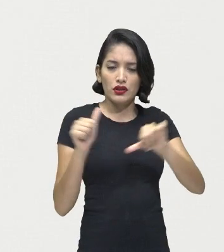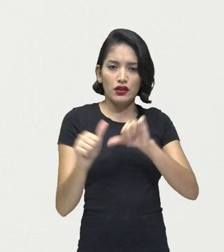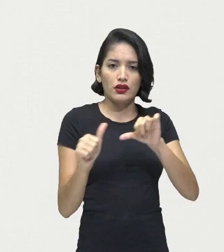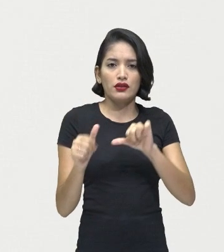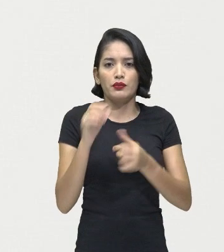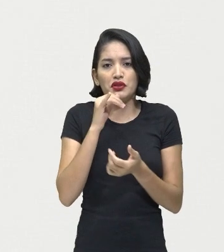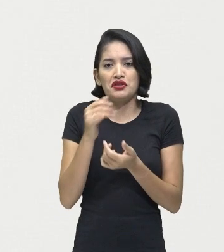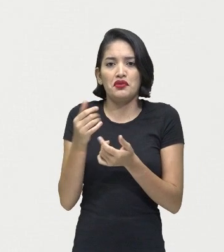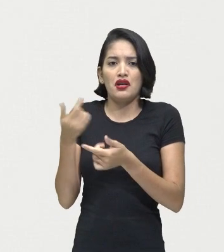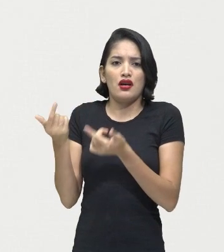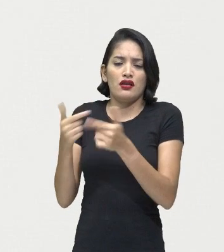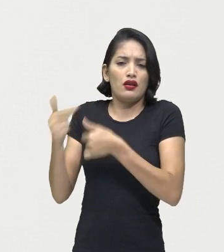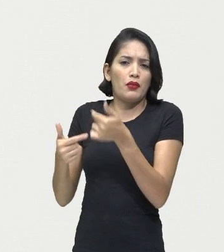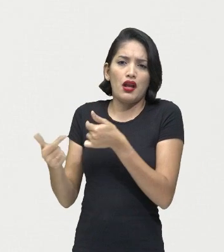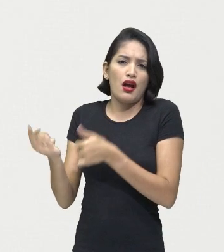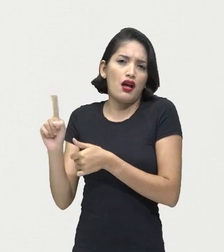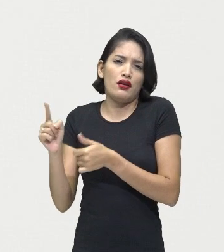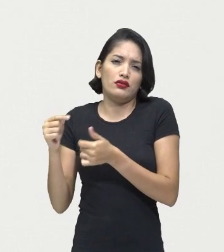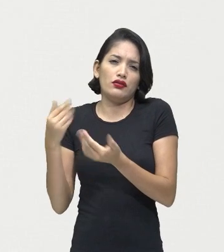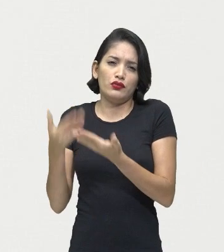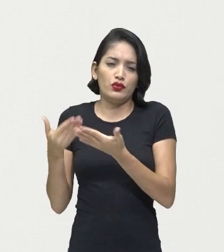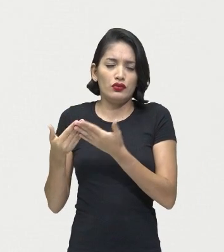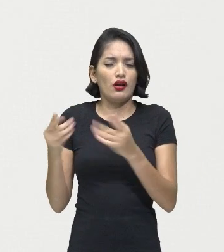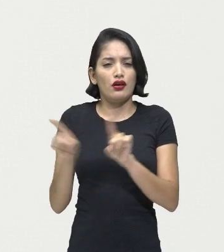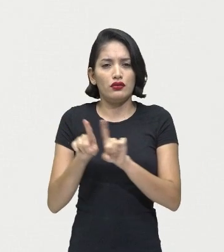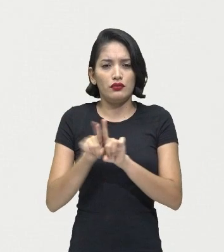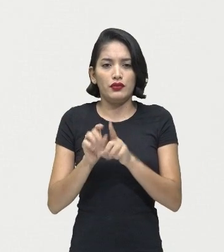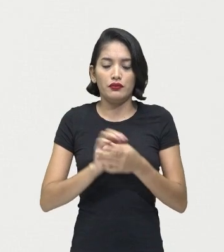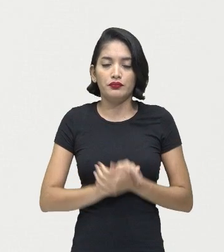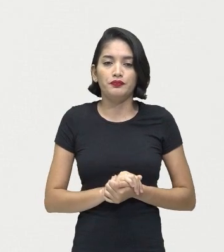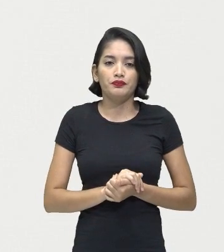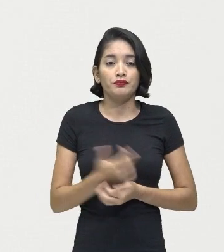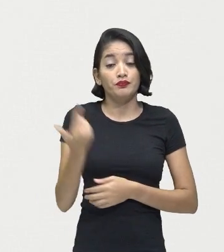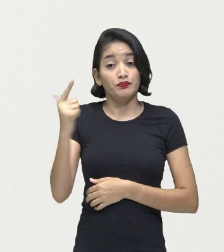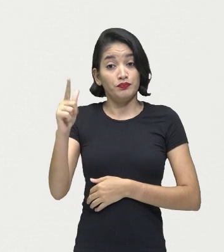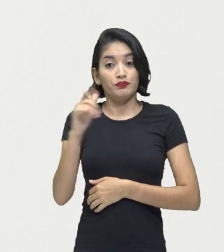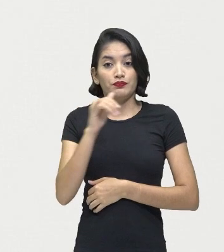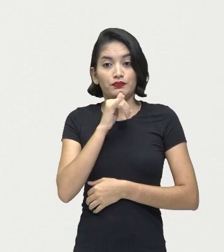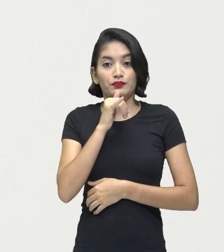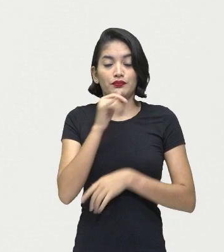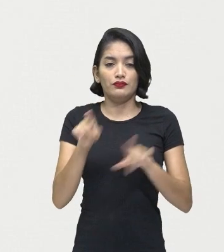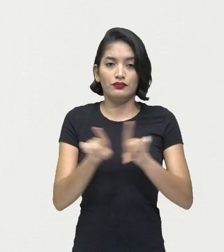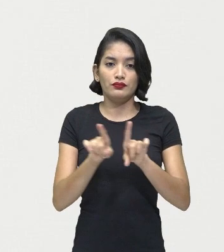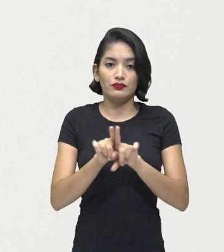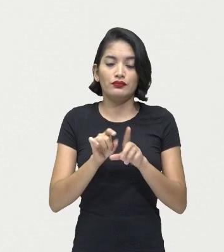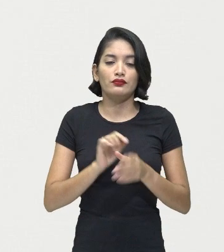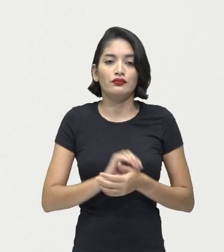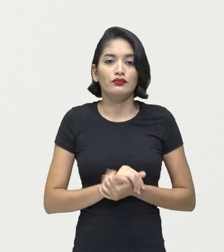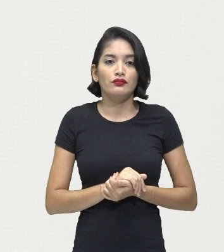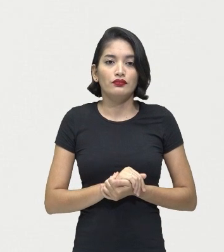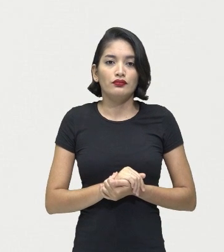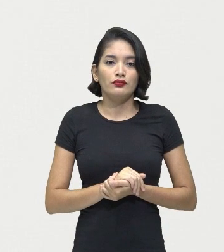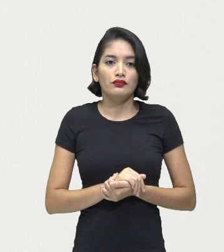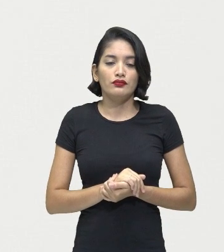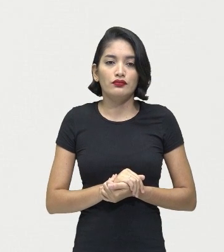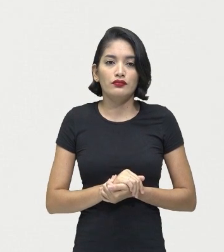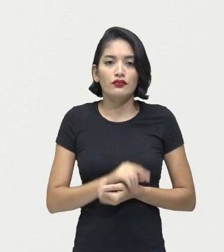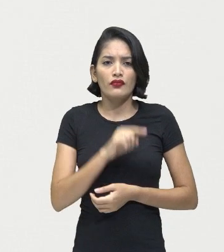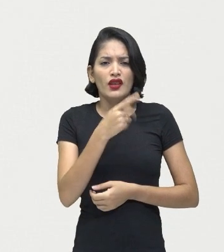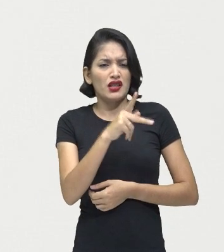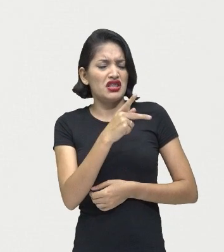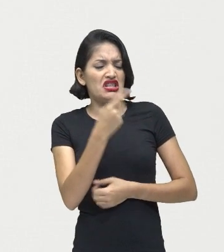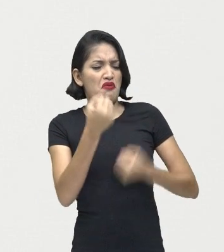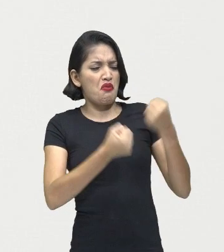trabalhar, nem estudar. E aí, nós temos mais outro exemplo, observem. Temos aí, ó, seu carro